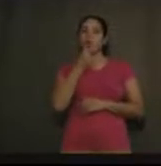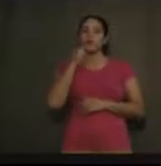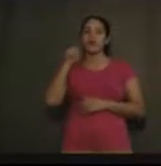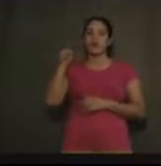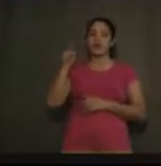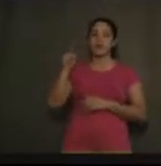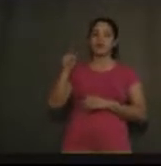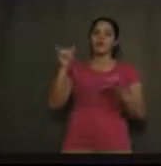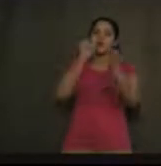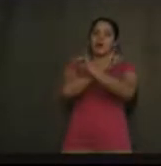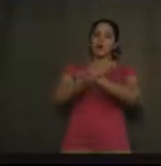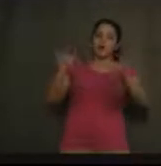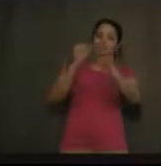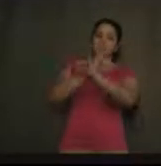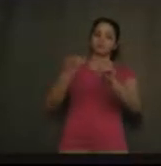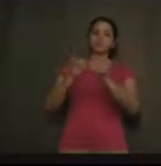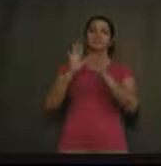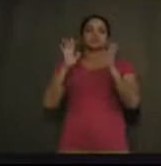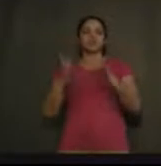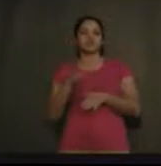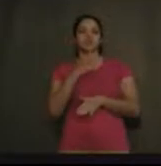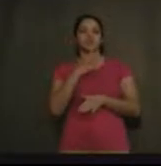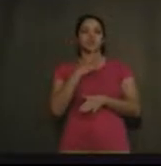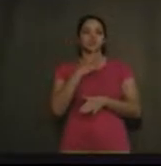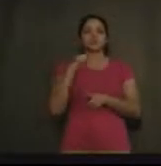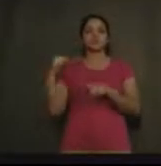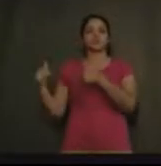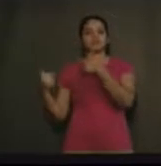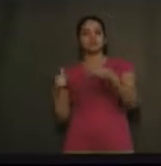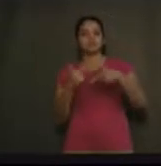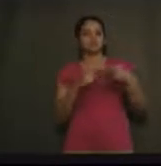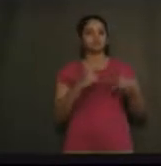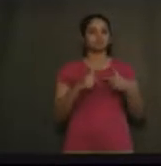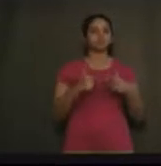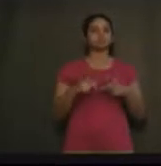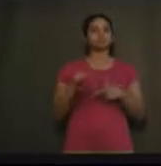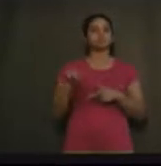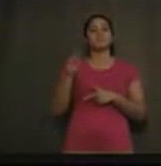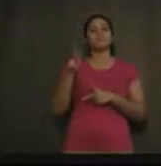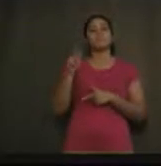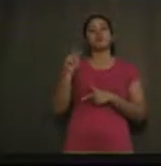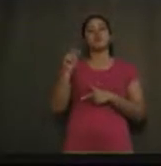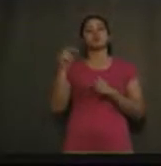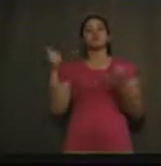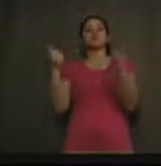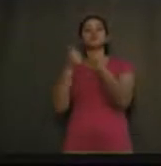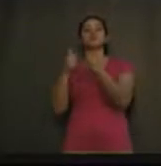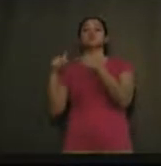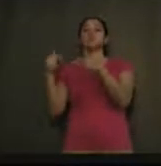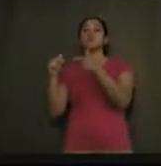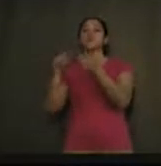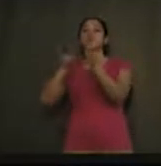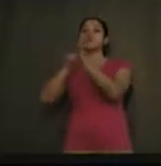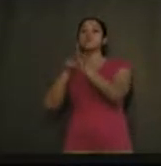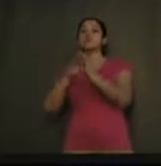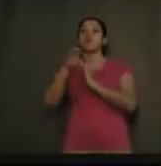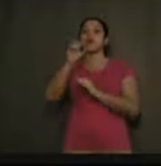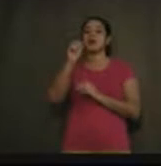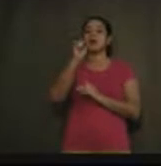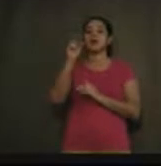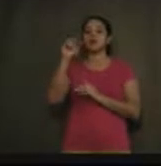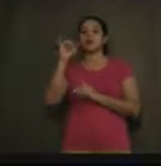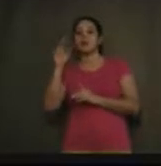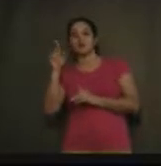O que aconteceu era simplesmente que Gulden era um astrônomo, não era um matemático. O trabalho de Poincaré é um trabalho de matemática, com provas e